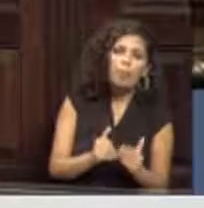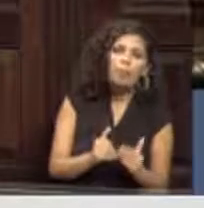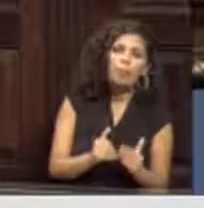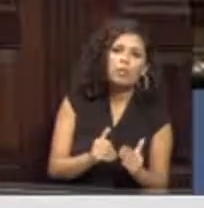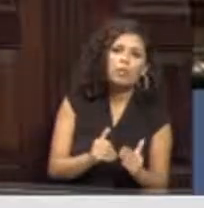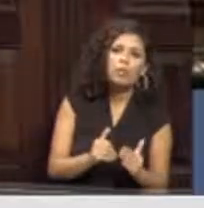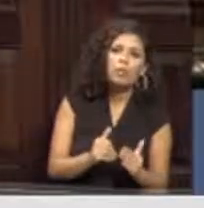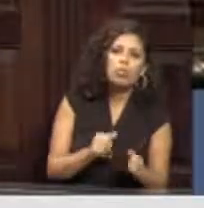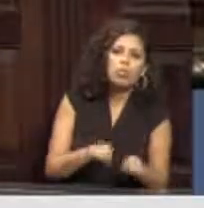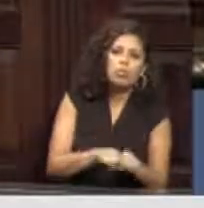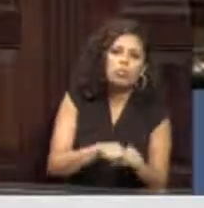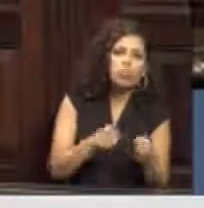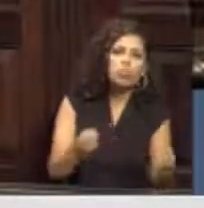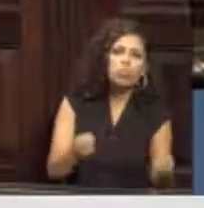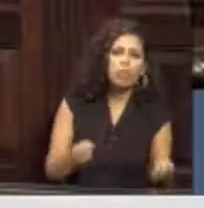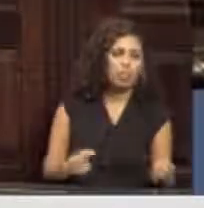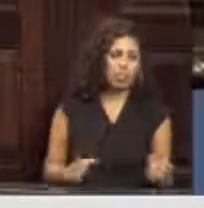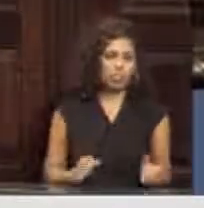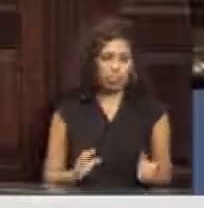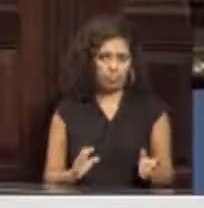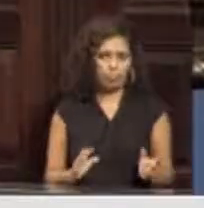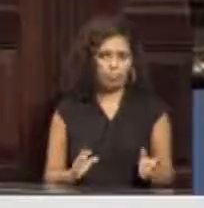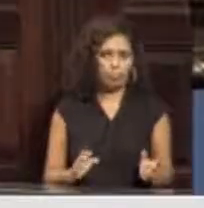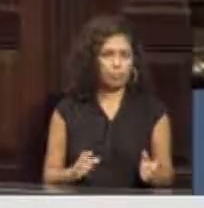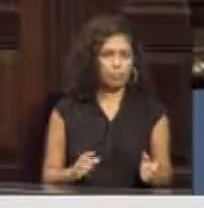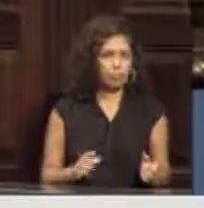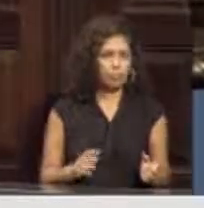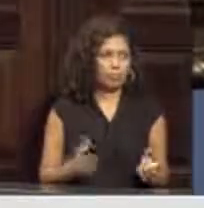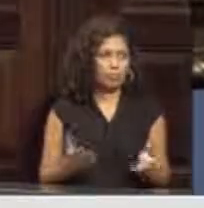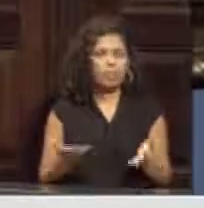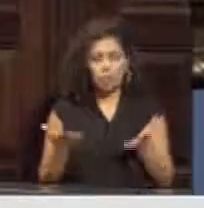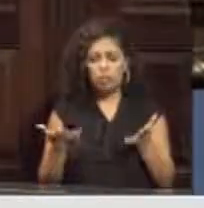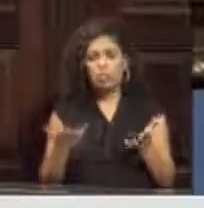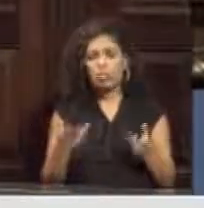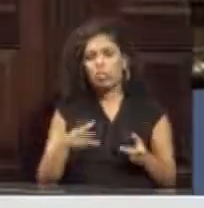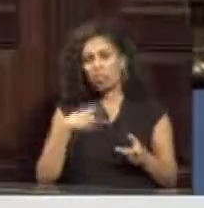Europa. E eu quero lembrar, terminando aqui minha fala,